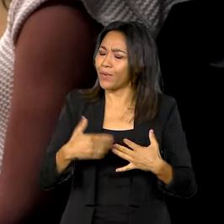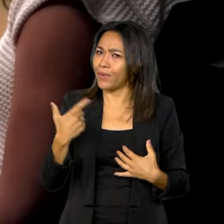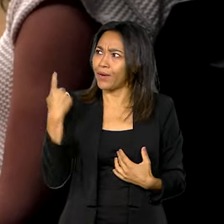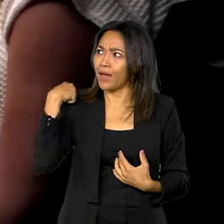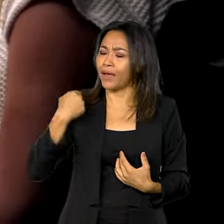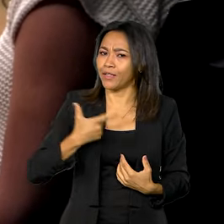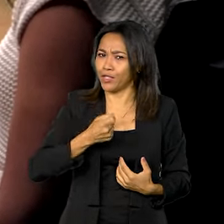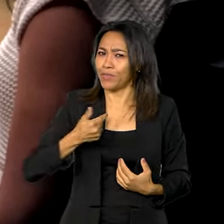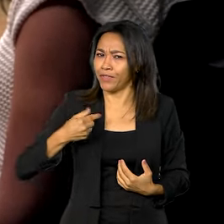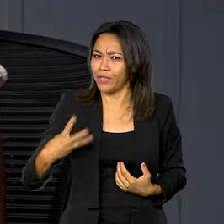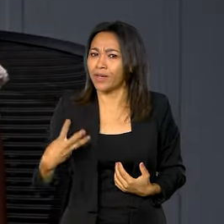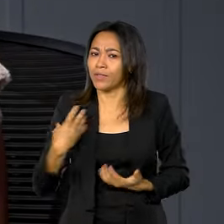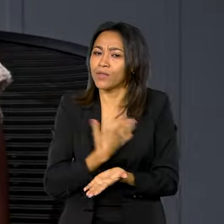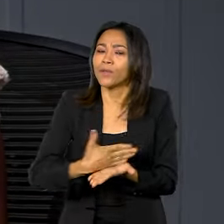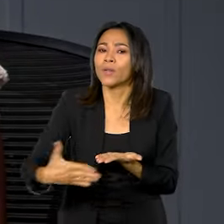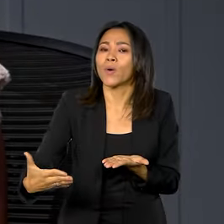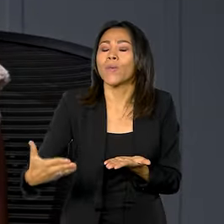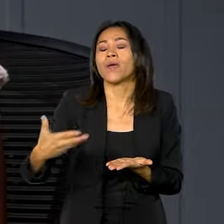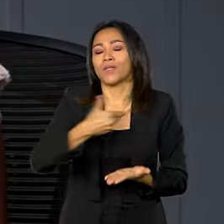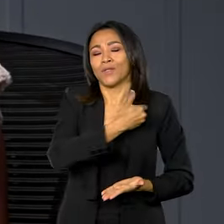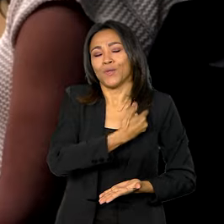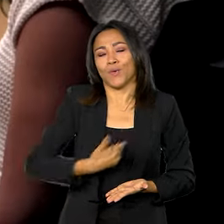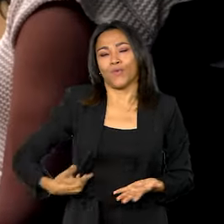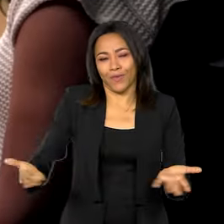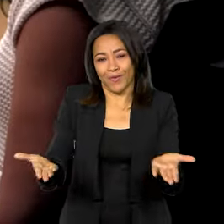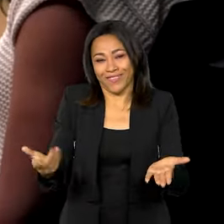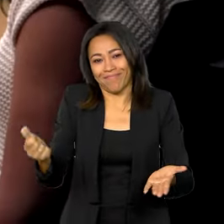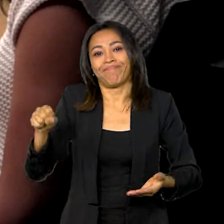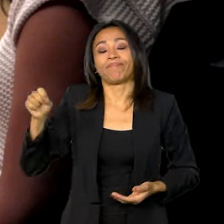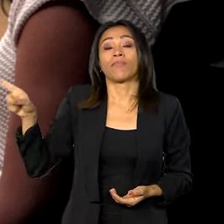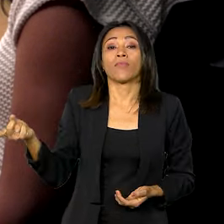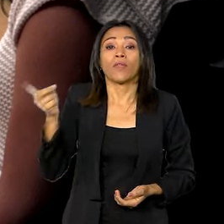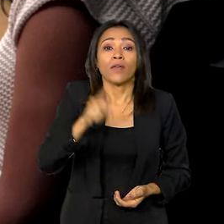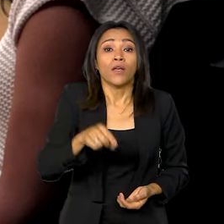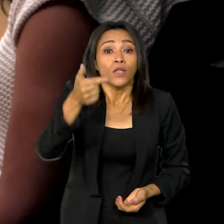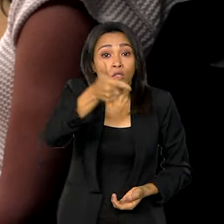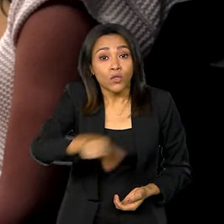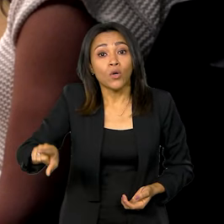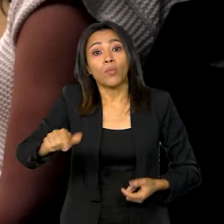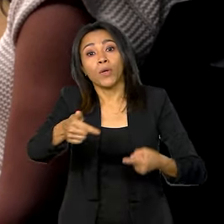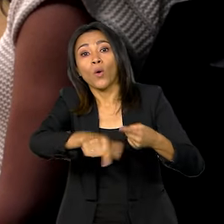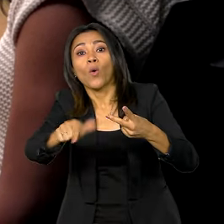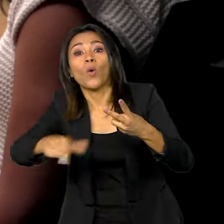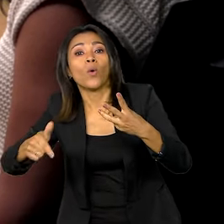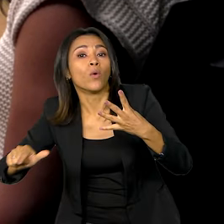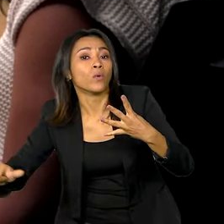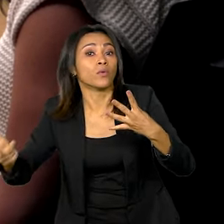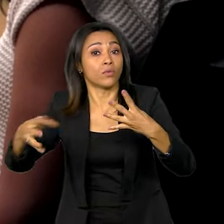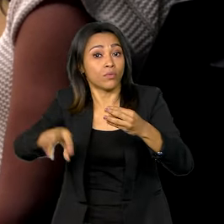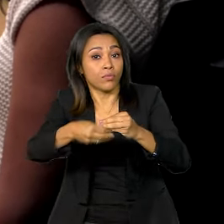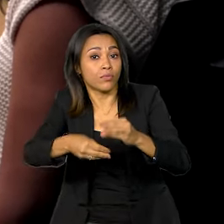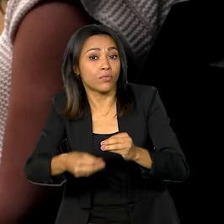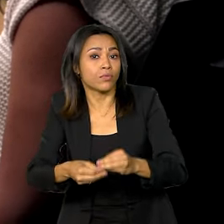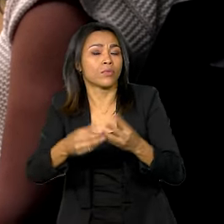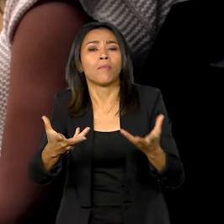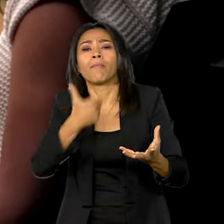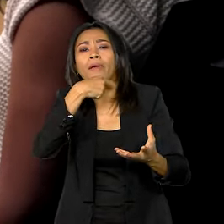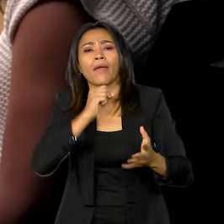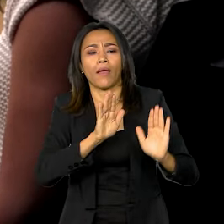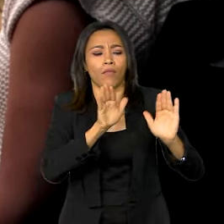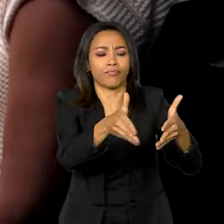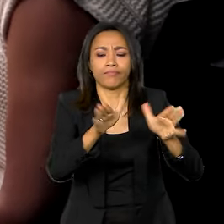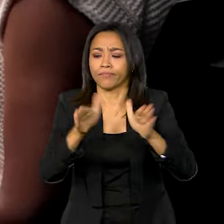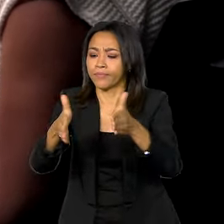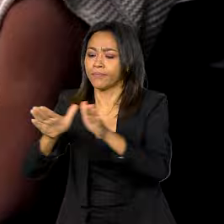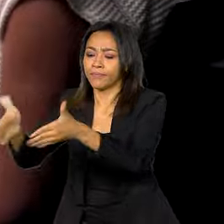em 2023 Logo no início desse atual governo e em relação a benefício variável familiar ele se destina a que